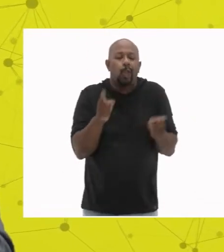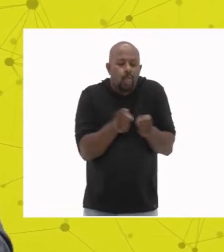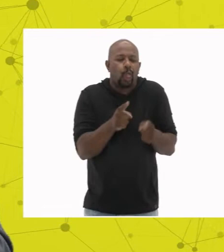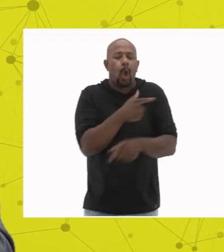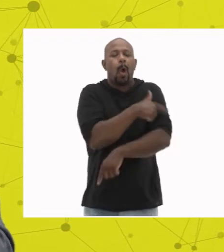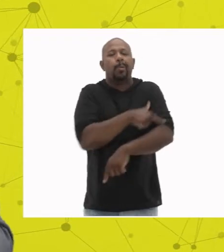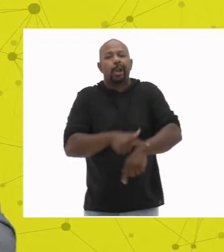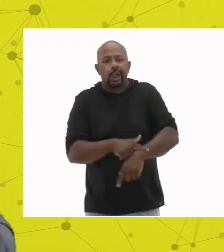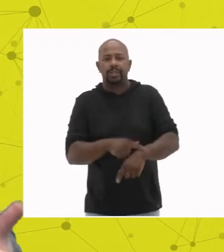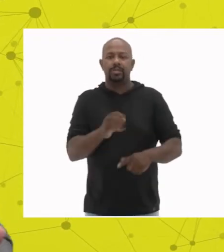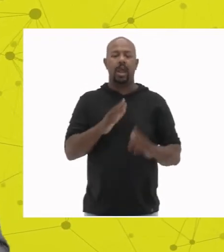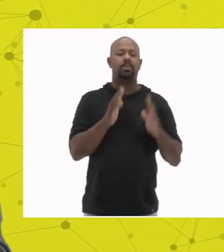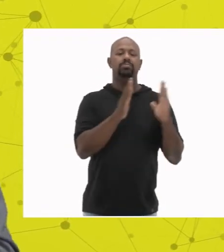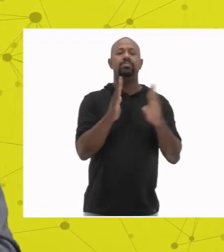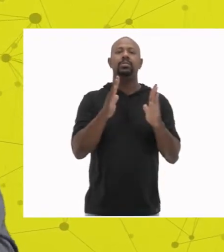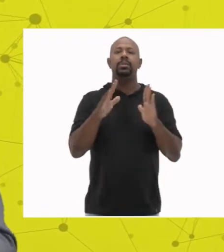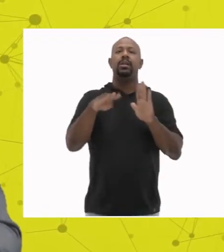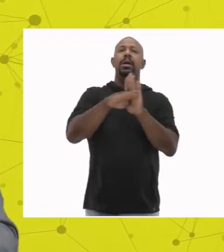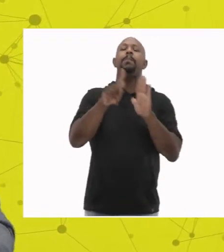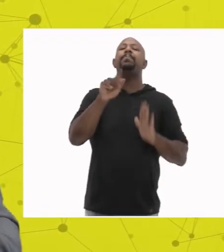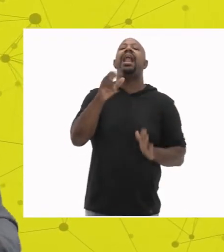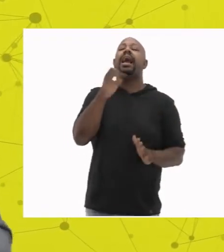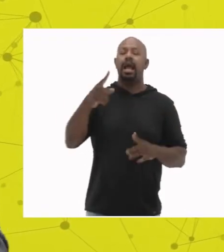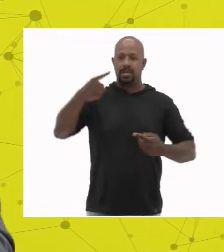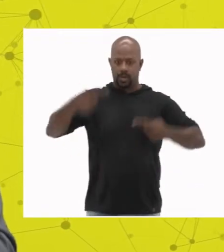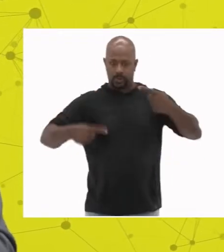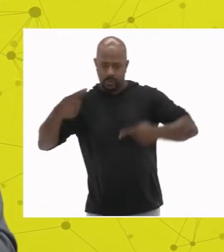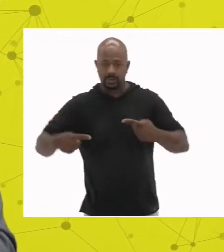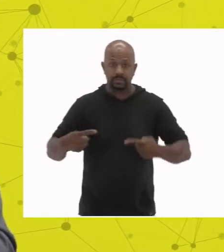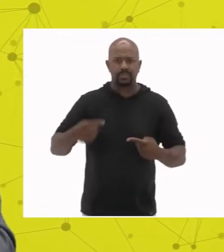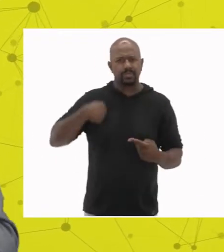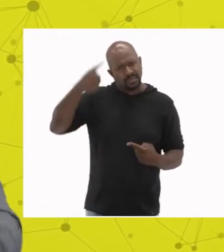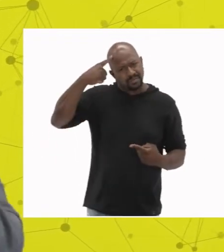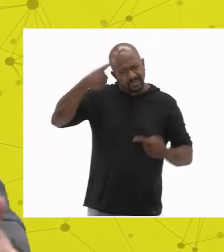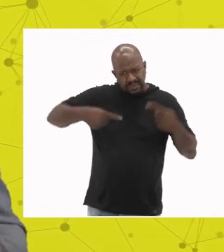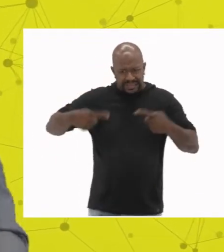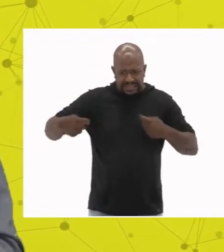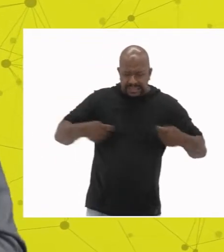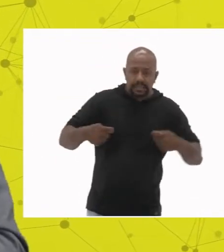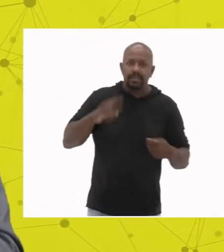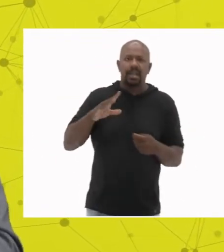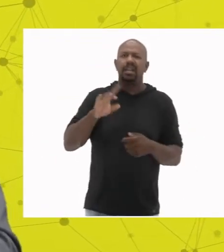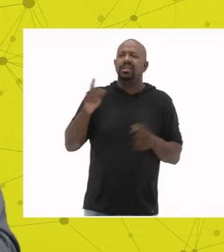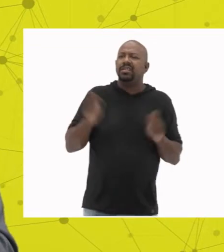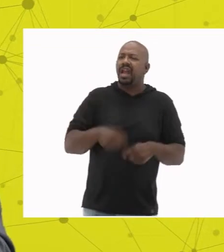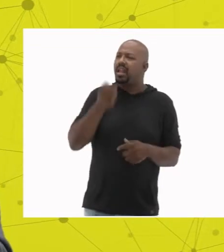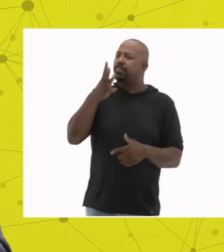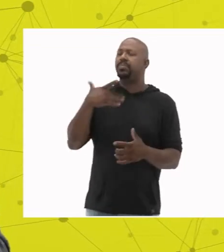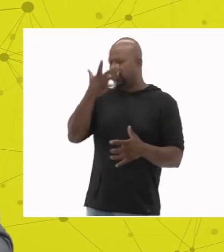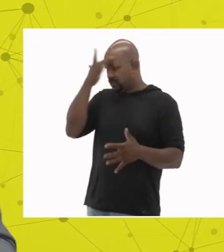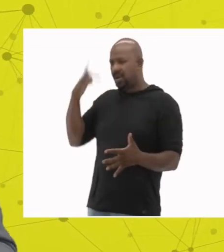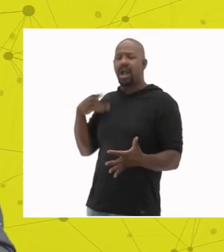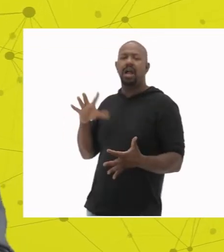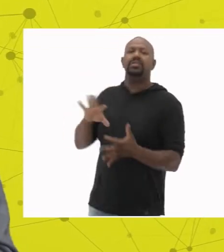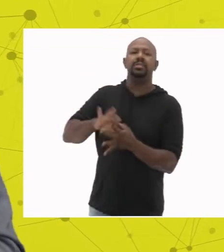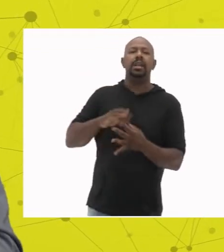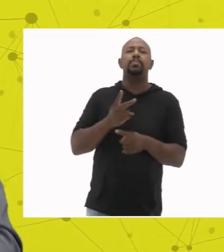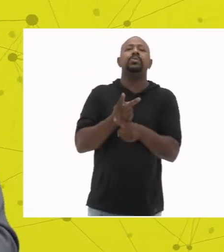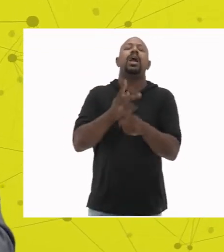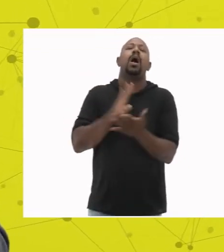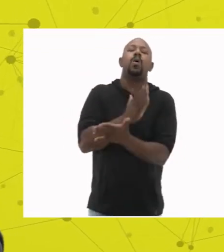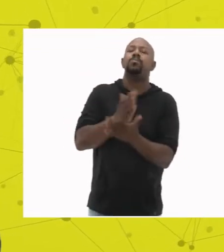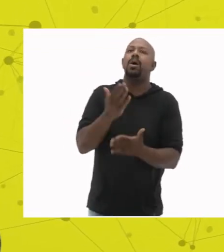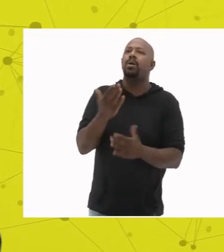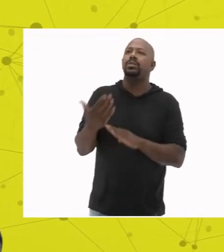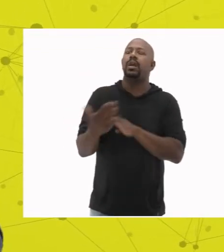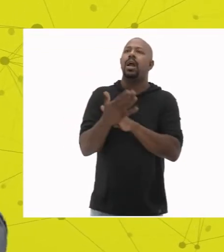comportamentalista de pontos distintivos e placares, como se o processo competitivo fosse suficiente para as pessoas se engajarem e atuarem na busca de